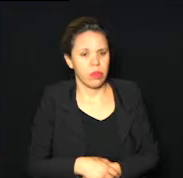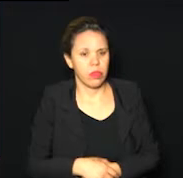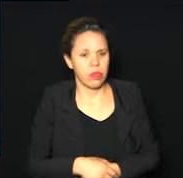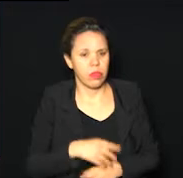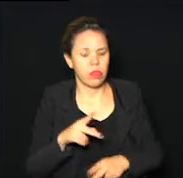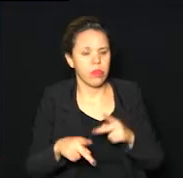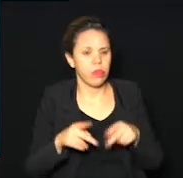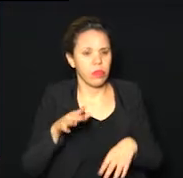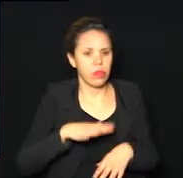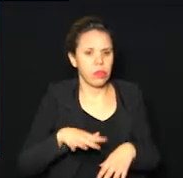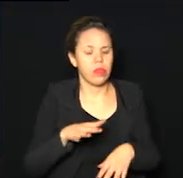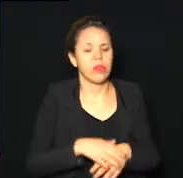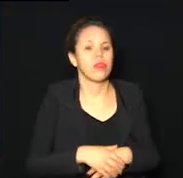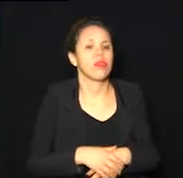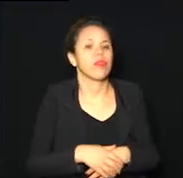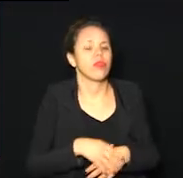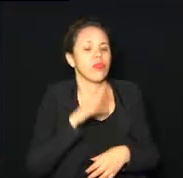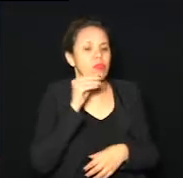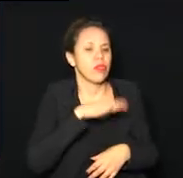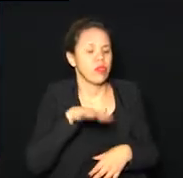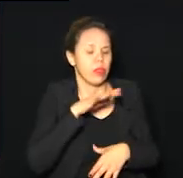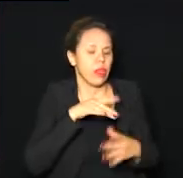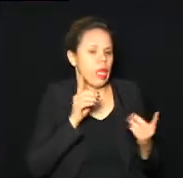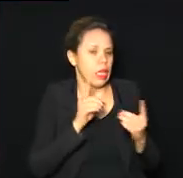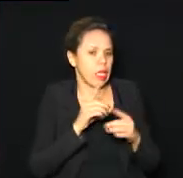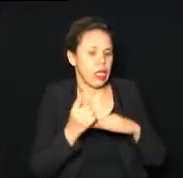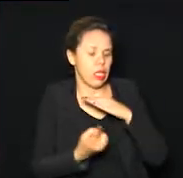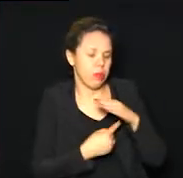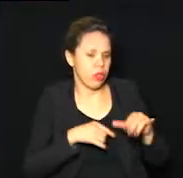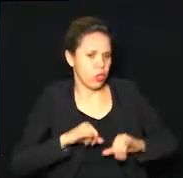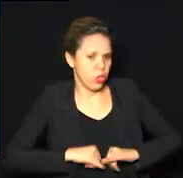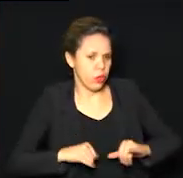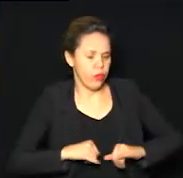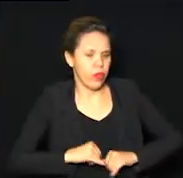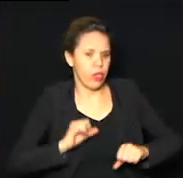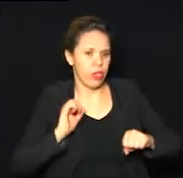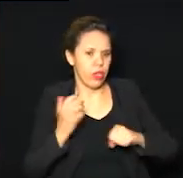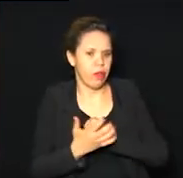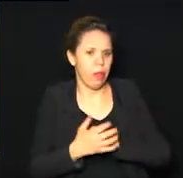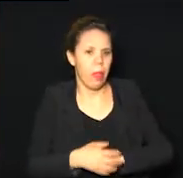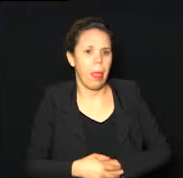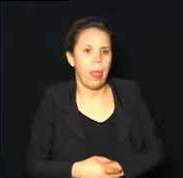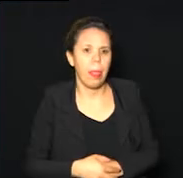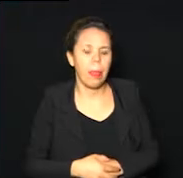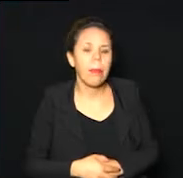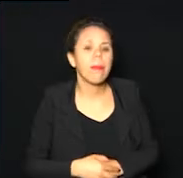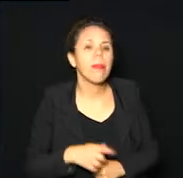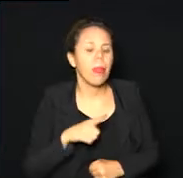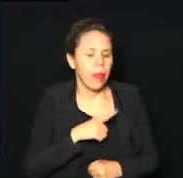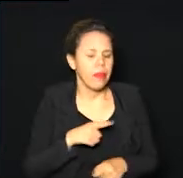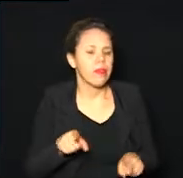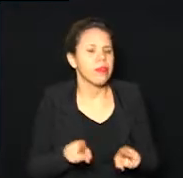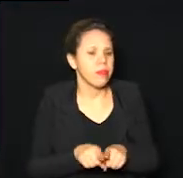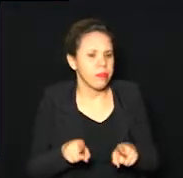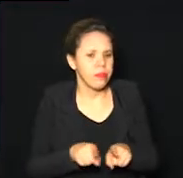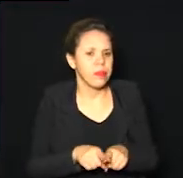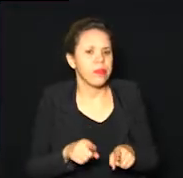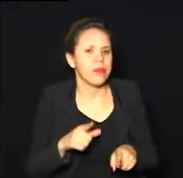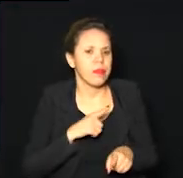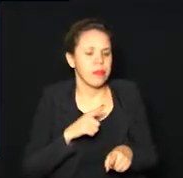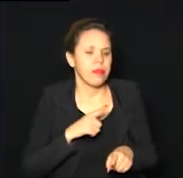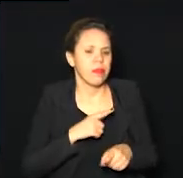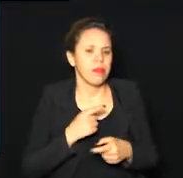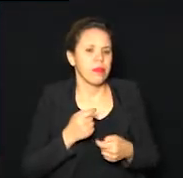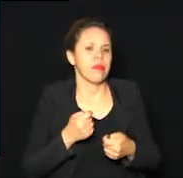que estão na ponta do processo atendendo quem está sofrendo da Covid-19, está tendo também condições de